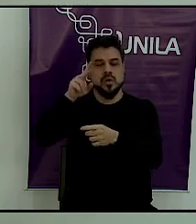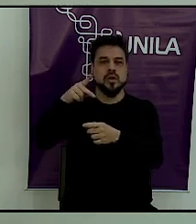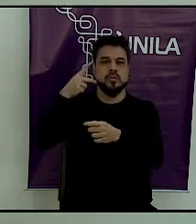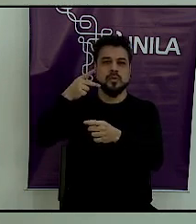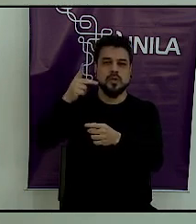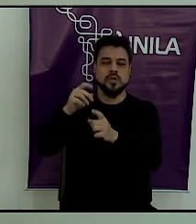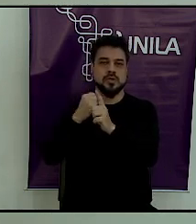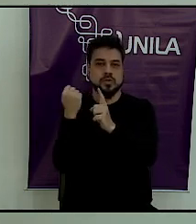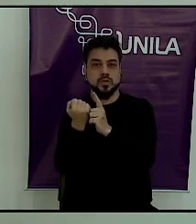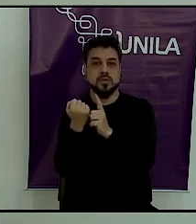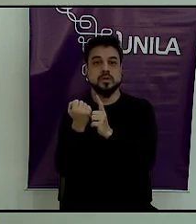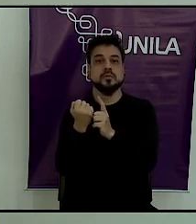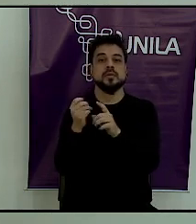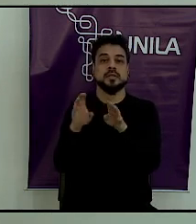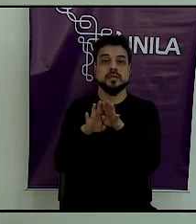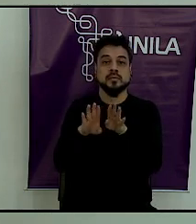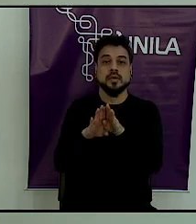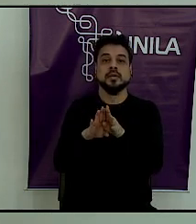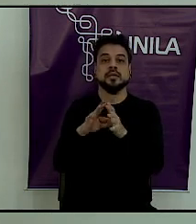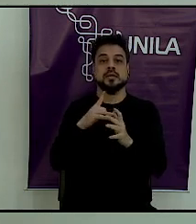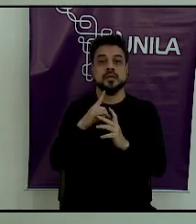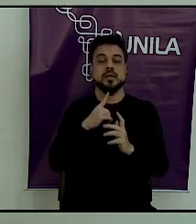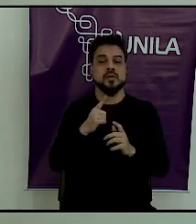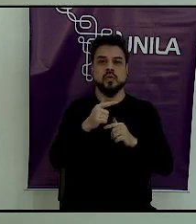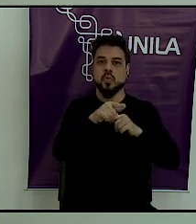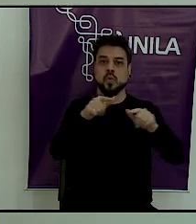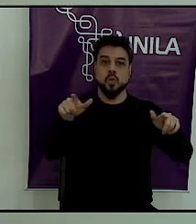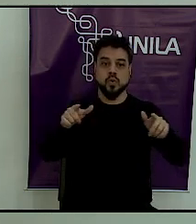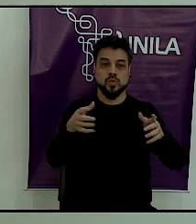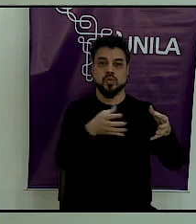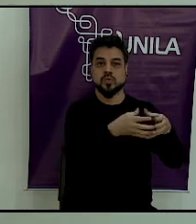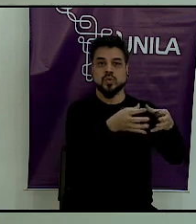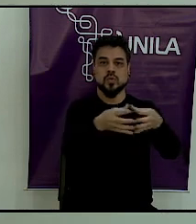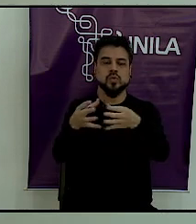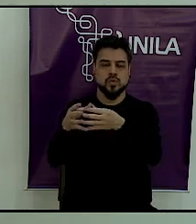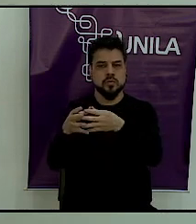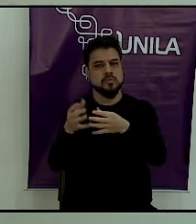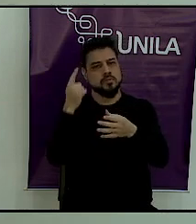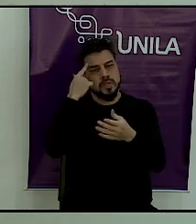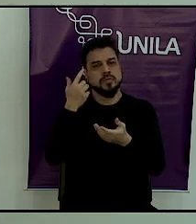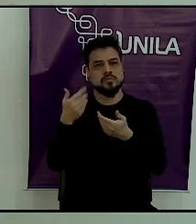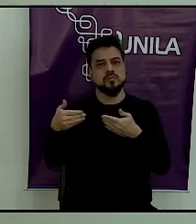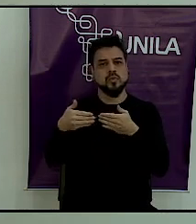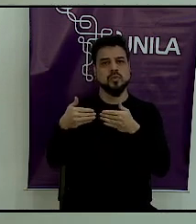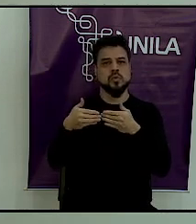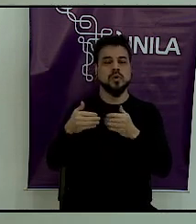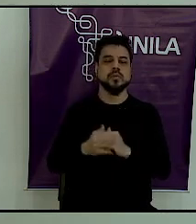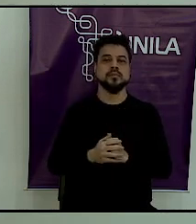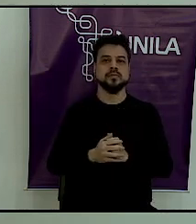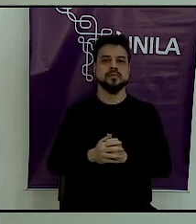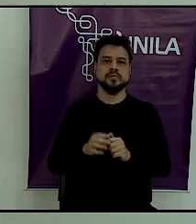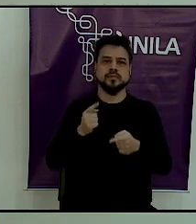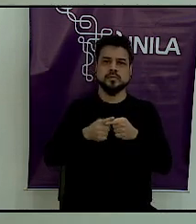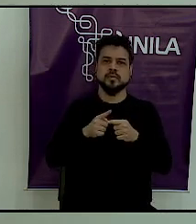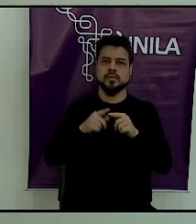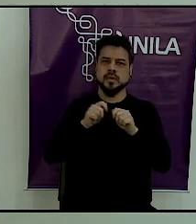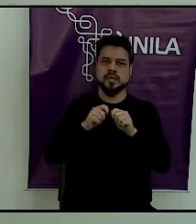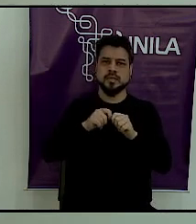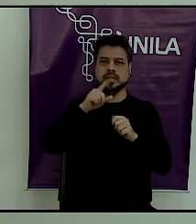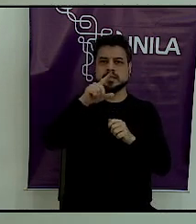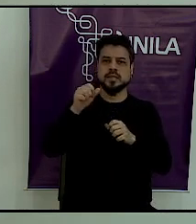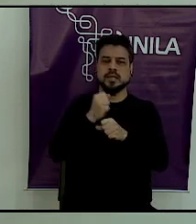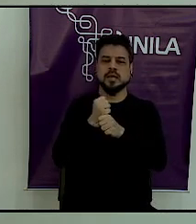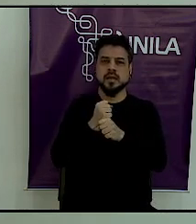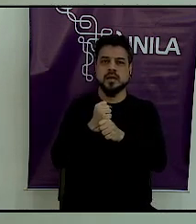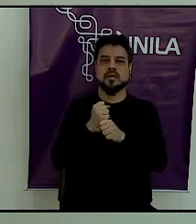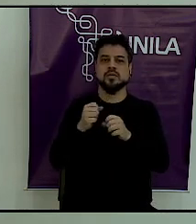política, consegue a adesão de vários outros setores. Por que fazer o centenário da